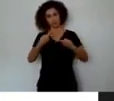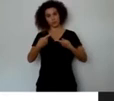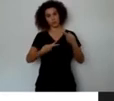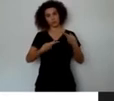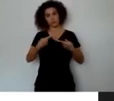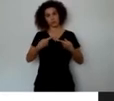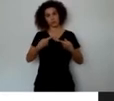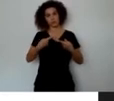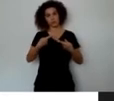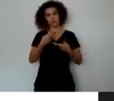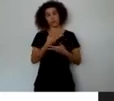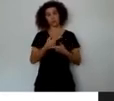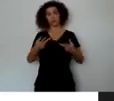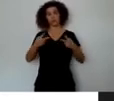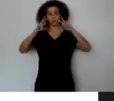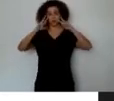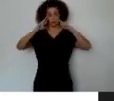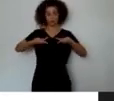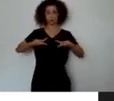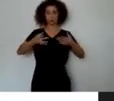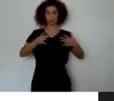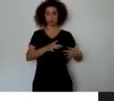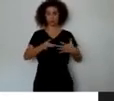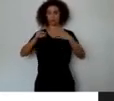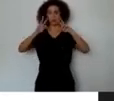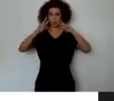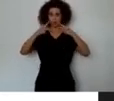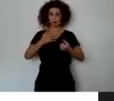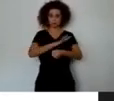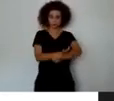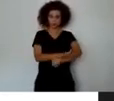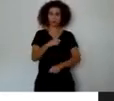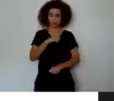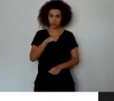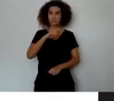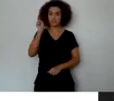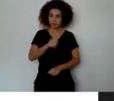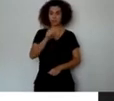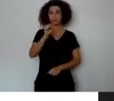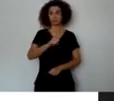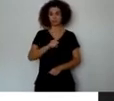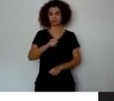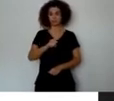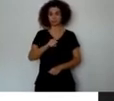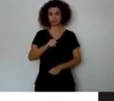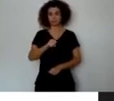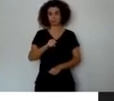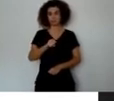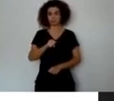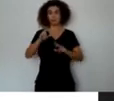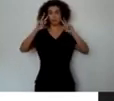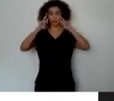uma coisa sobre reconhecer a existência do racismo, reconhecer a existência de privilégio branco, e esse ponto de reconhecimento